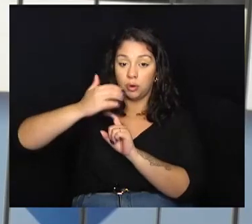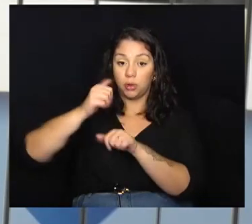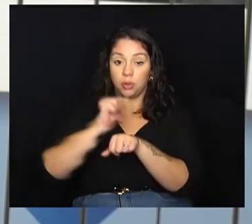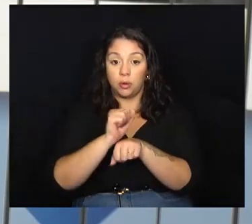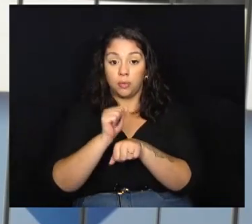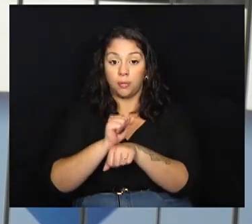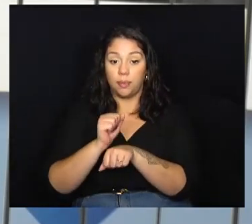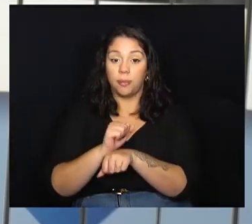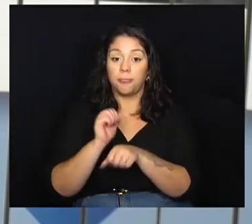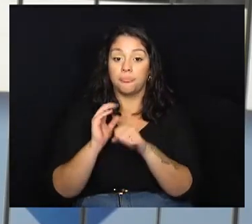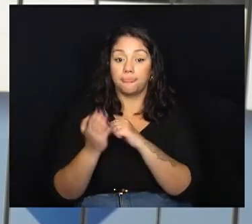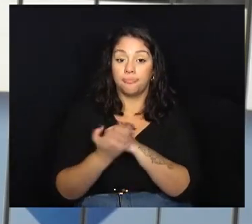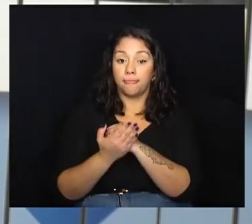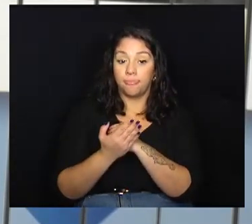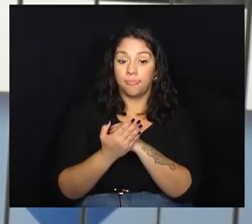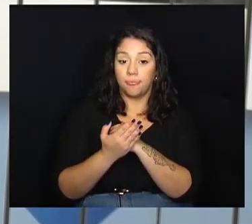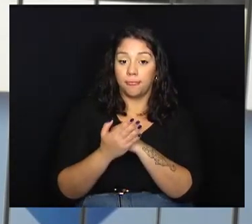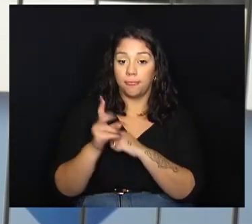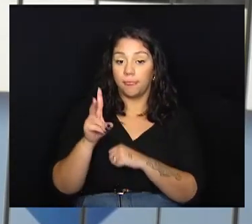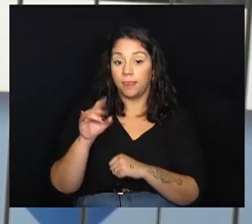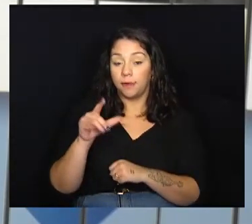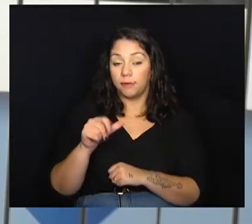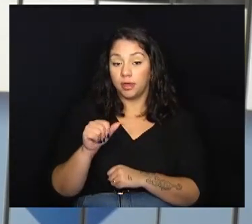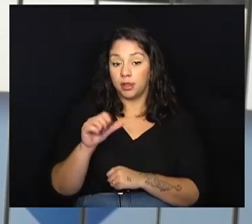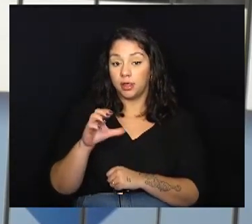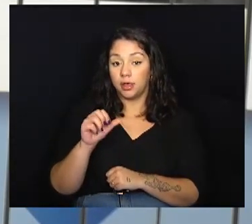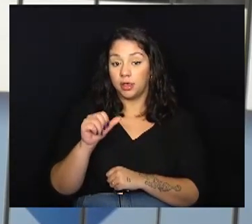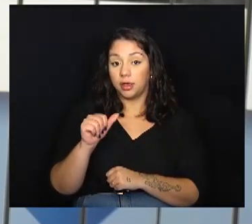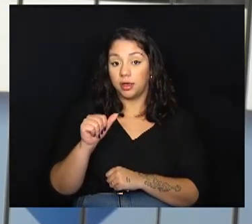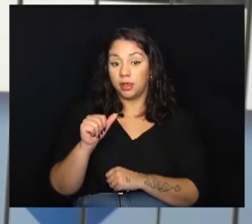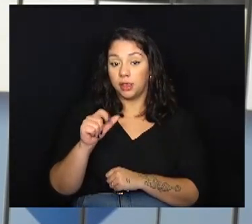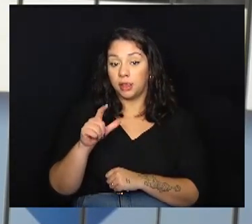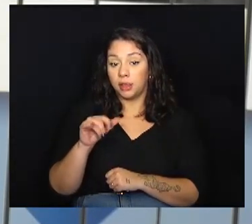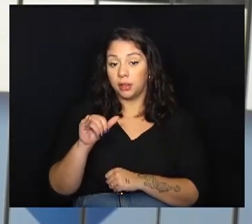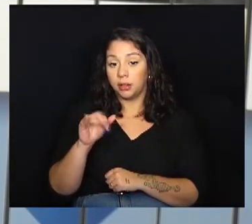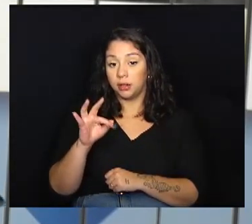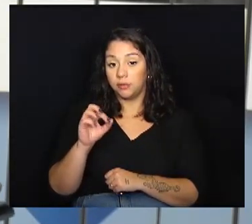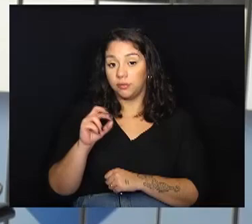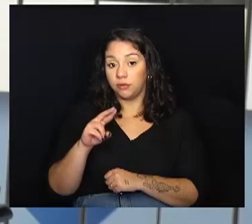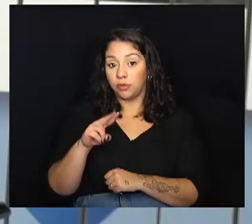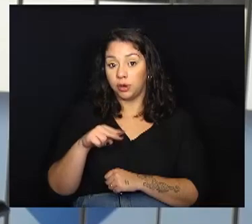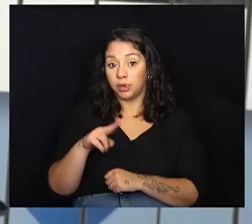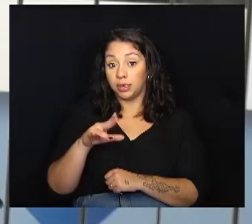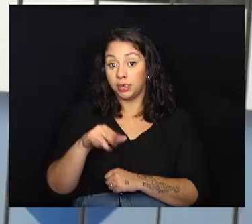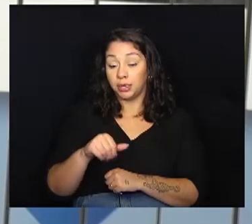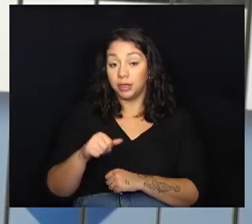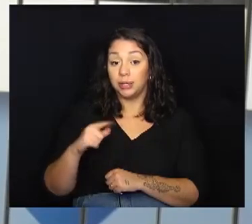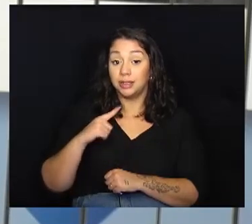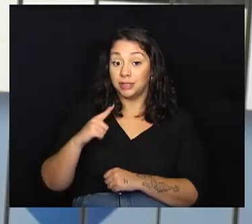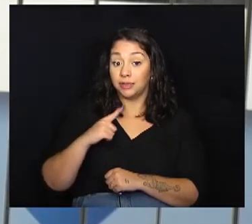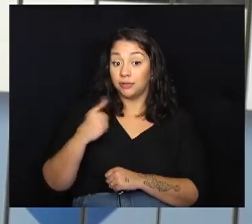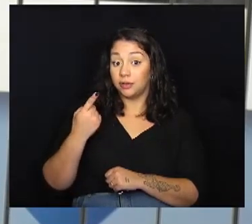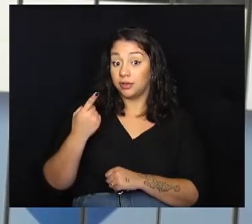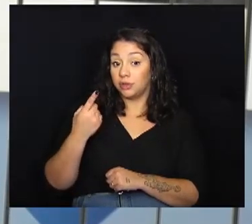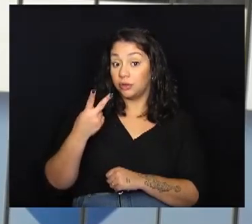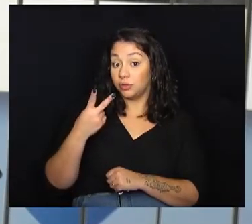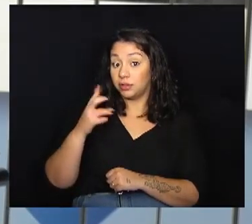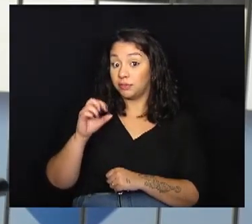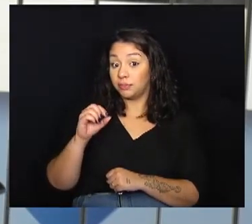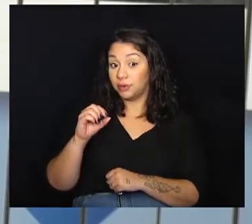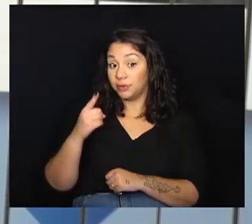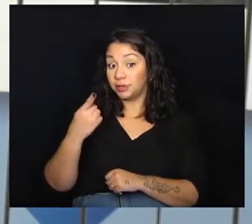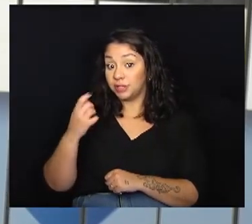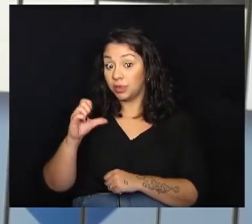Nova Califórnia. O pedido foi em maio de 2019 e foi atendido mês passado e